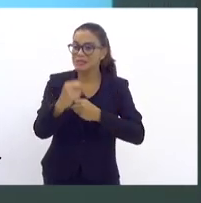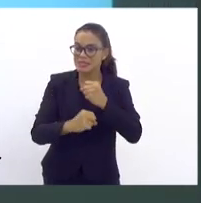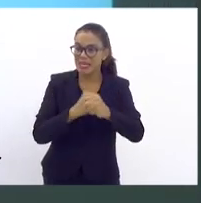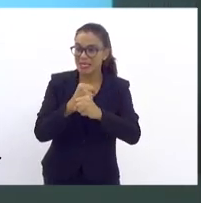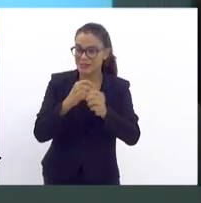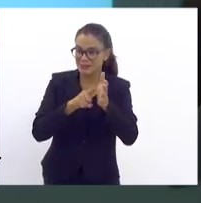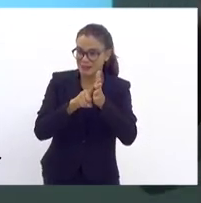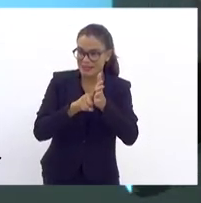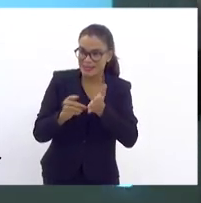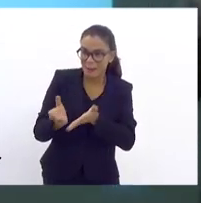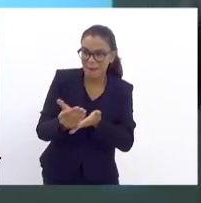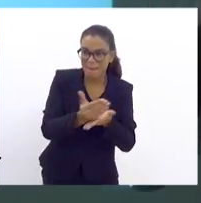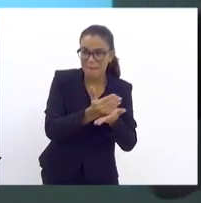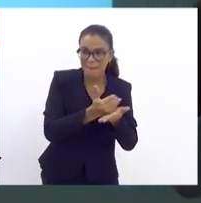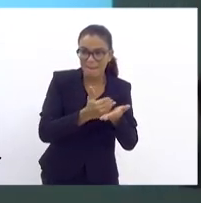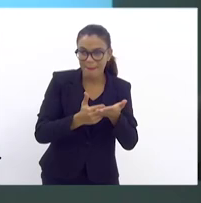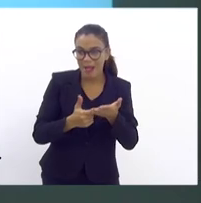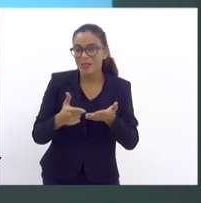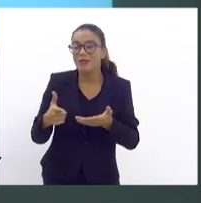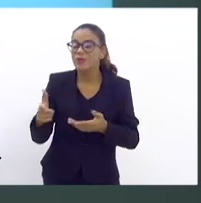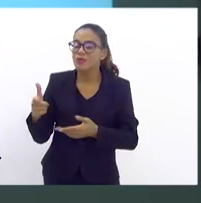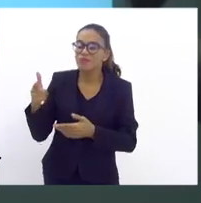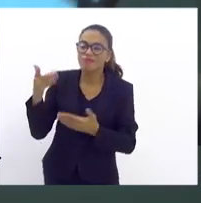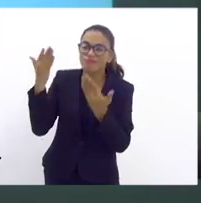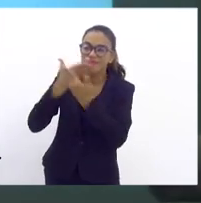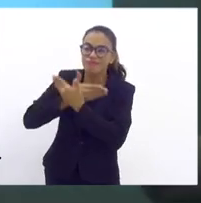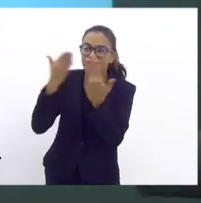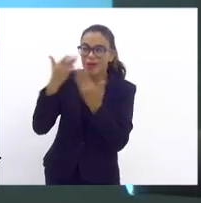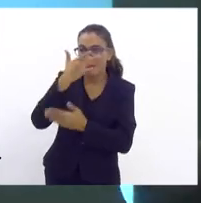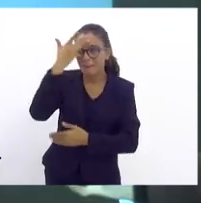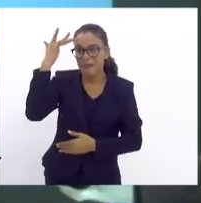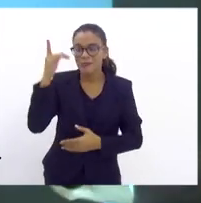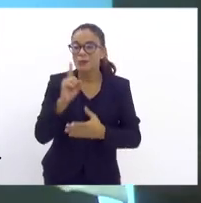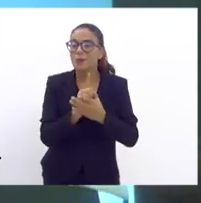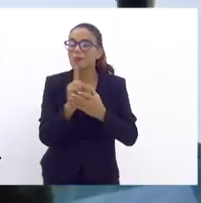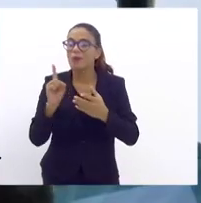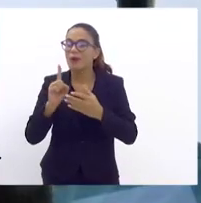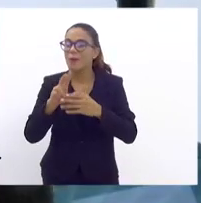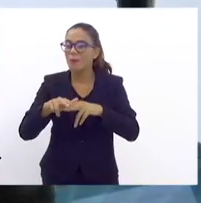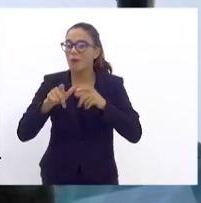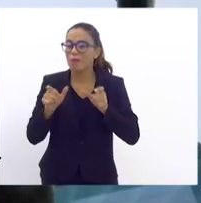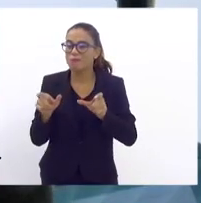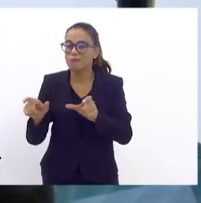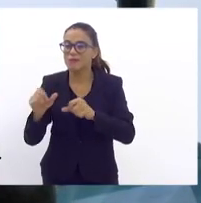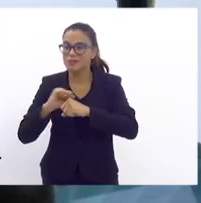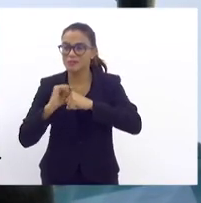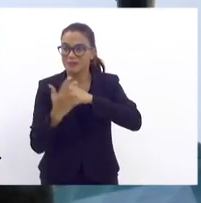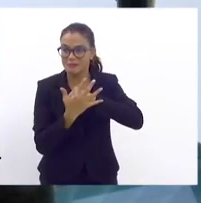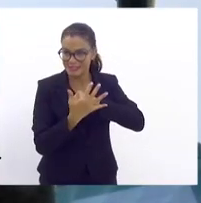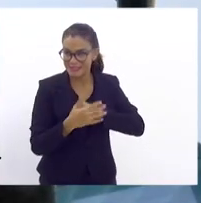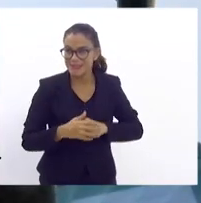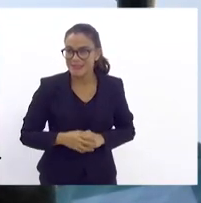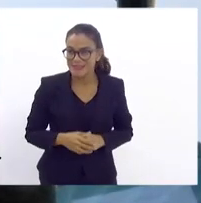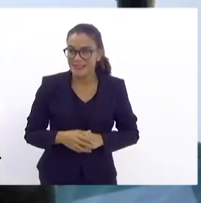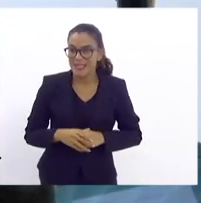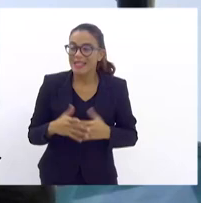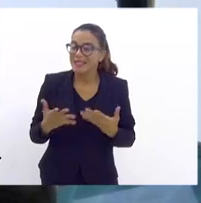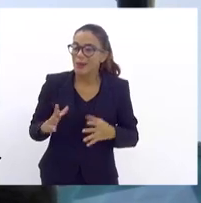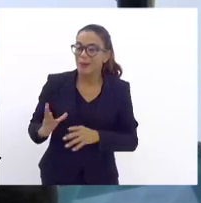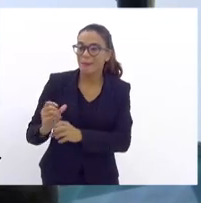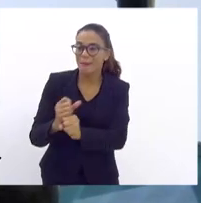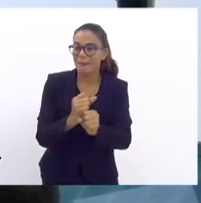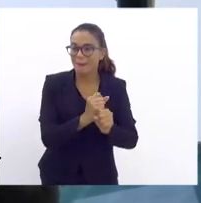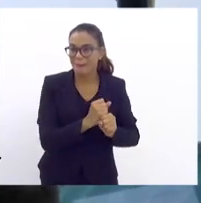feita e não considerou com certeza pessoas que estavam um tempo aí do isolamento social por conta da pandemia Então esse número